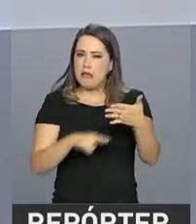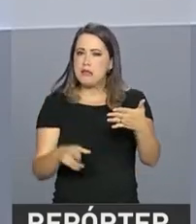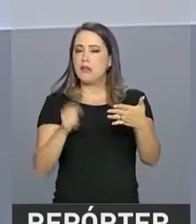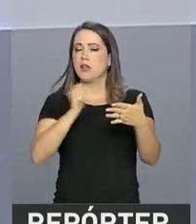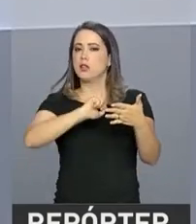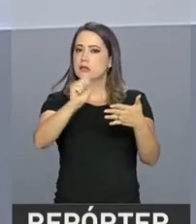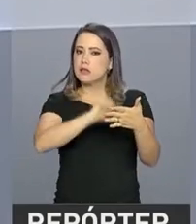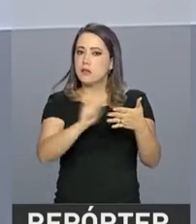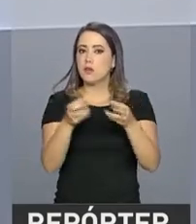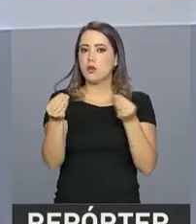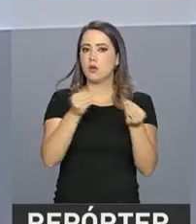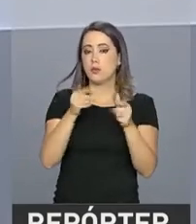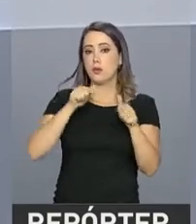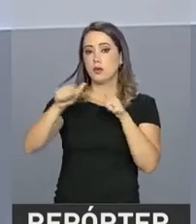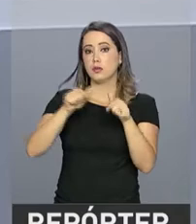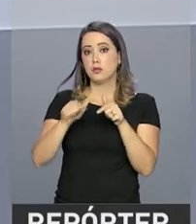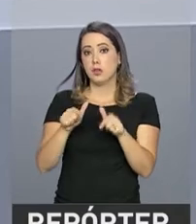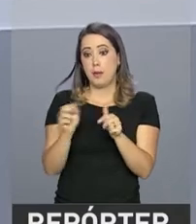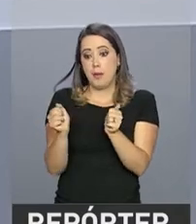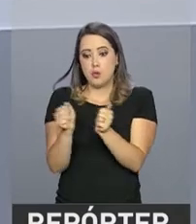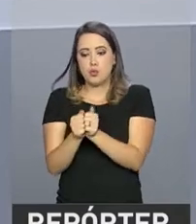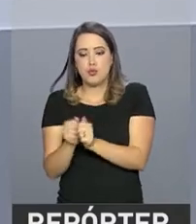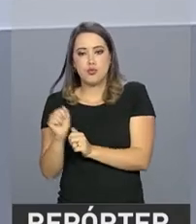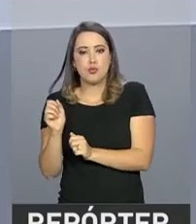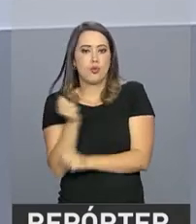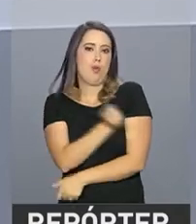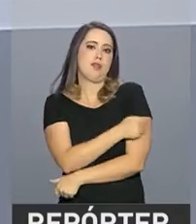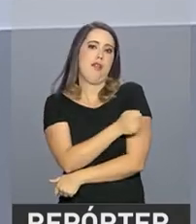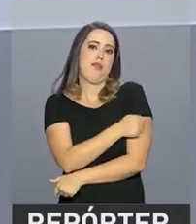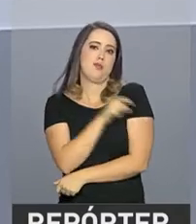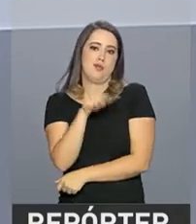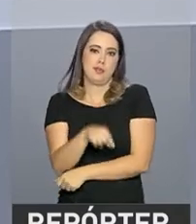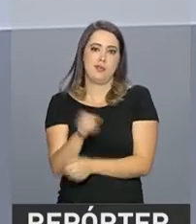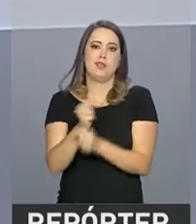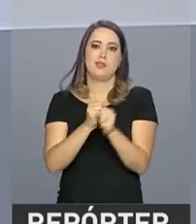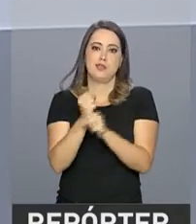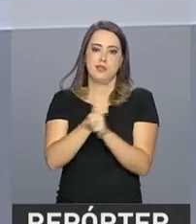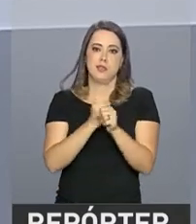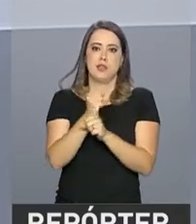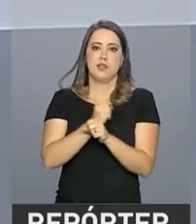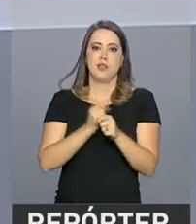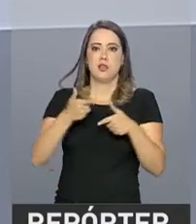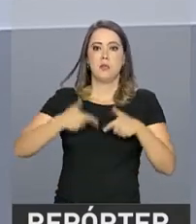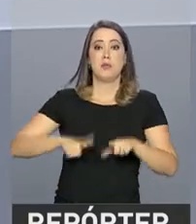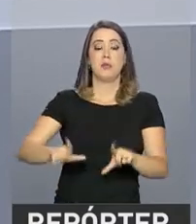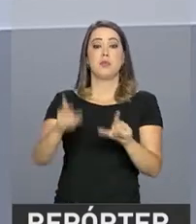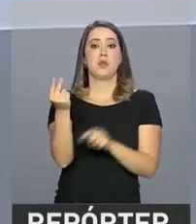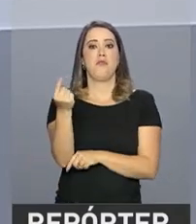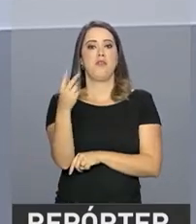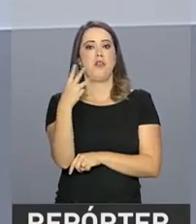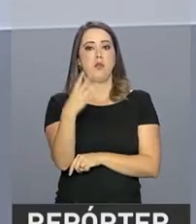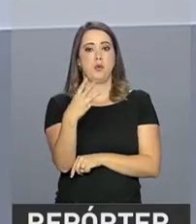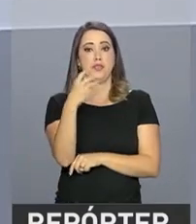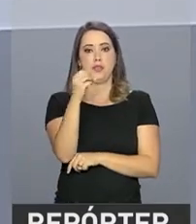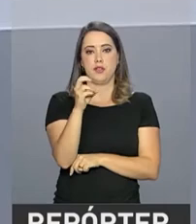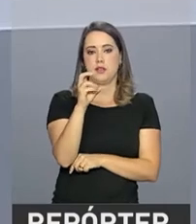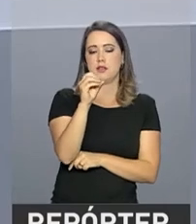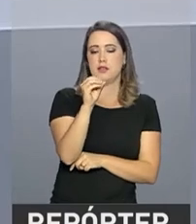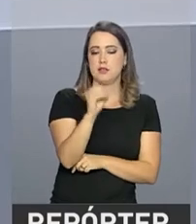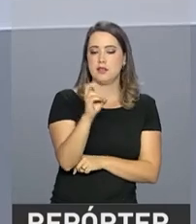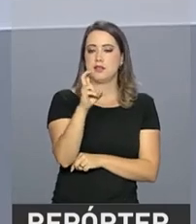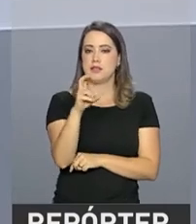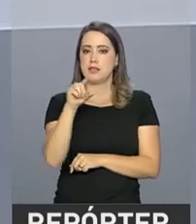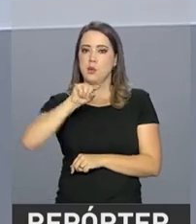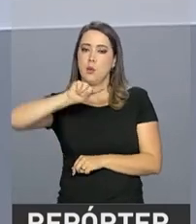pedagógica desenvolvida com seus alunos. Neste ano, a premiação será de R$ 305 mil a ser distribuída entre os